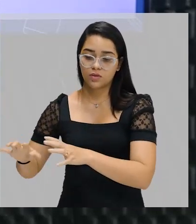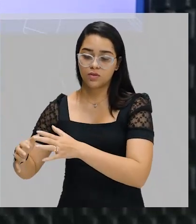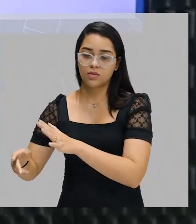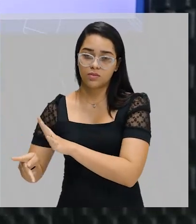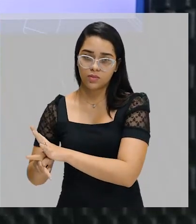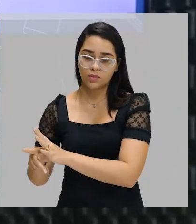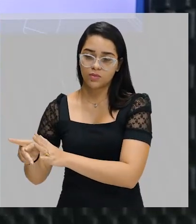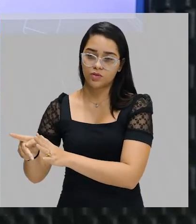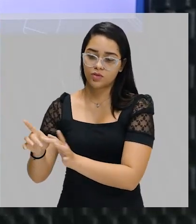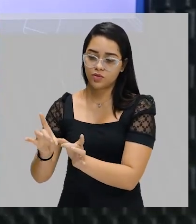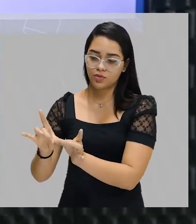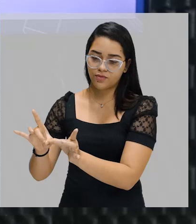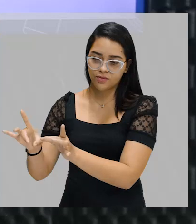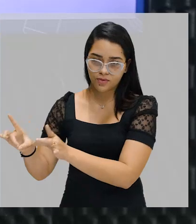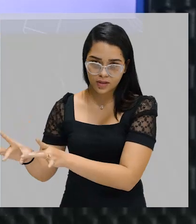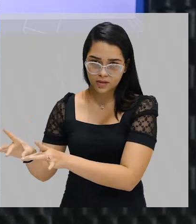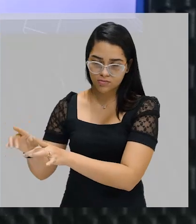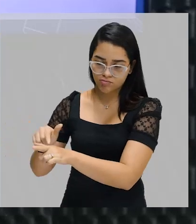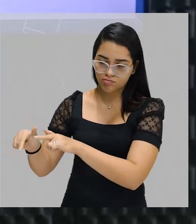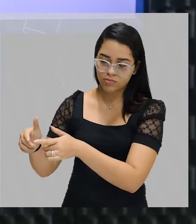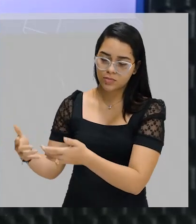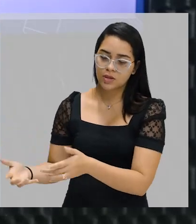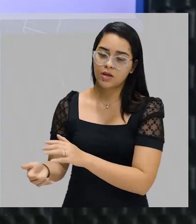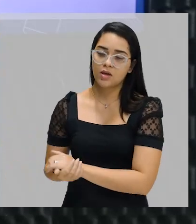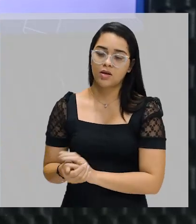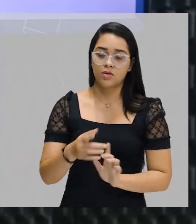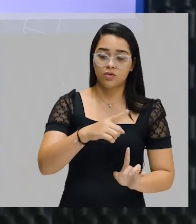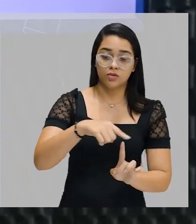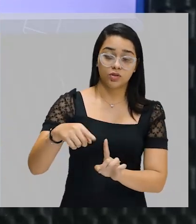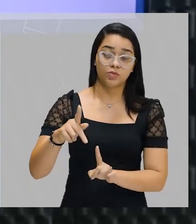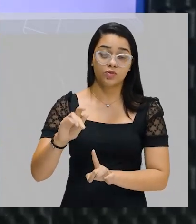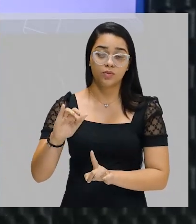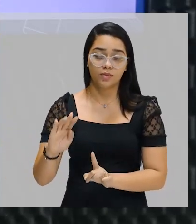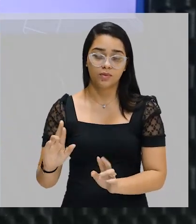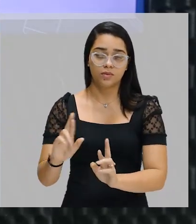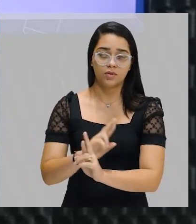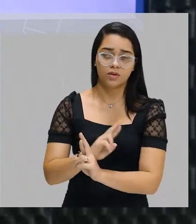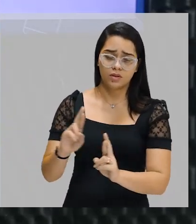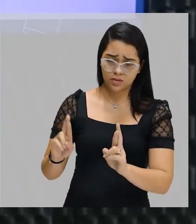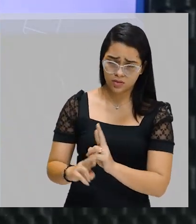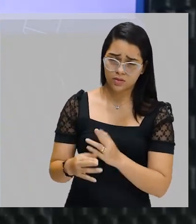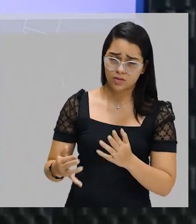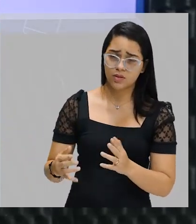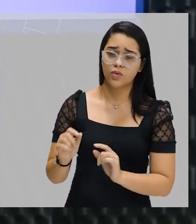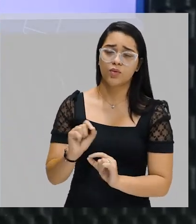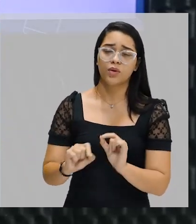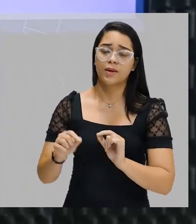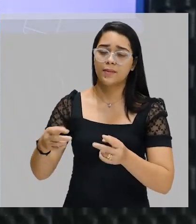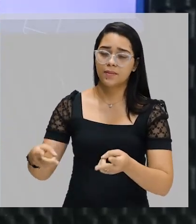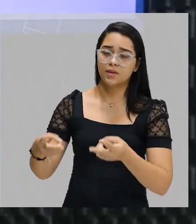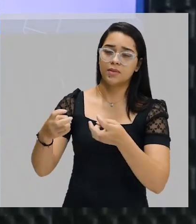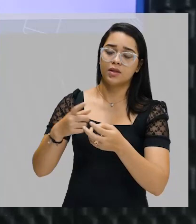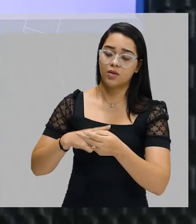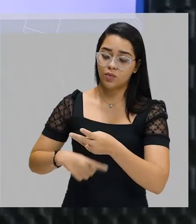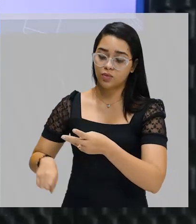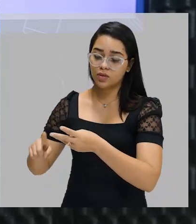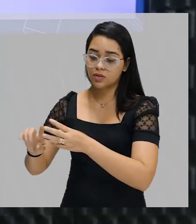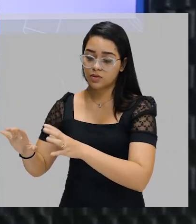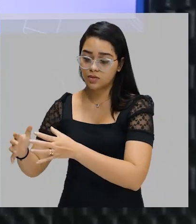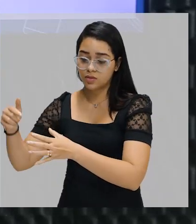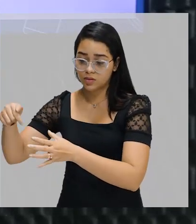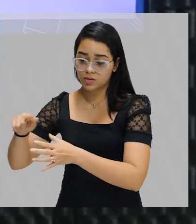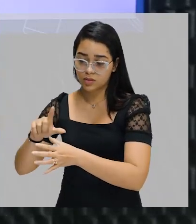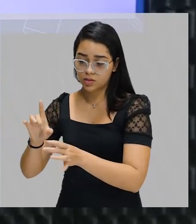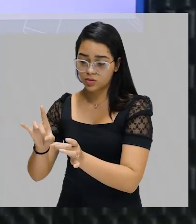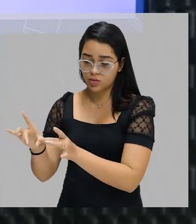setor de comércio e serviços. Quando vamos classificar o nosso PIB em relação à composição, nós vamos perceber que o terceiro setor, o setor